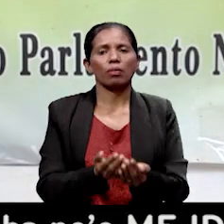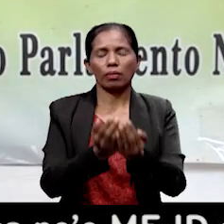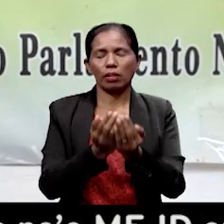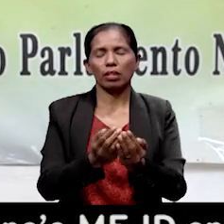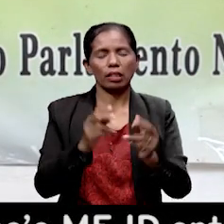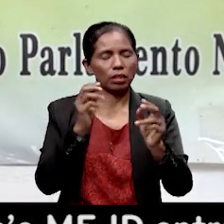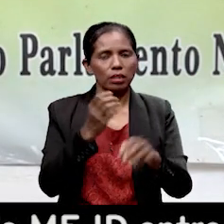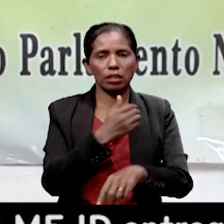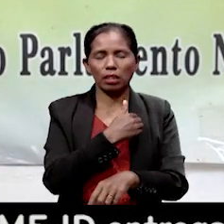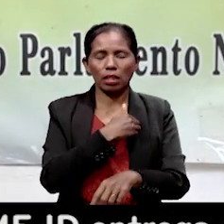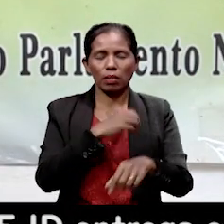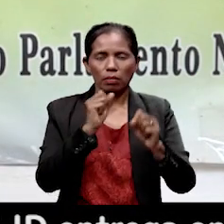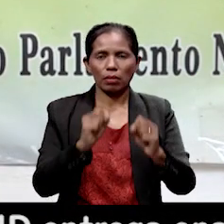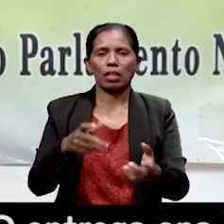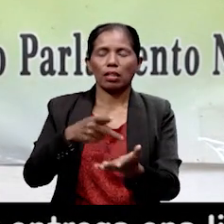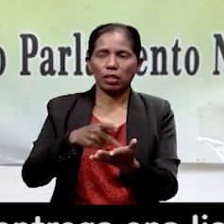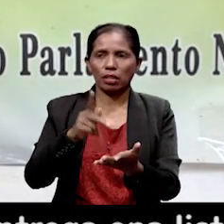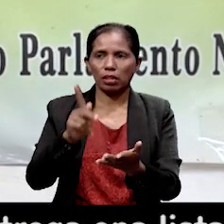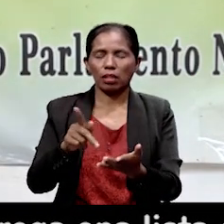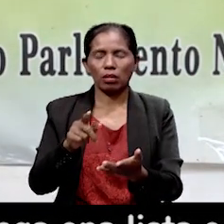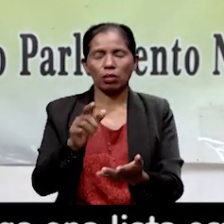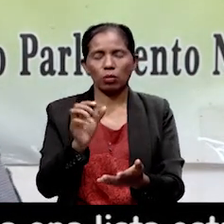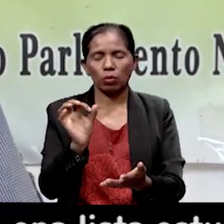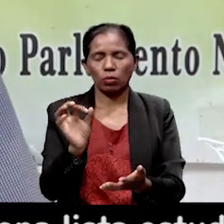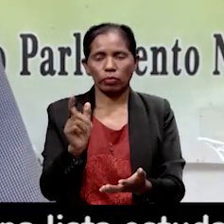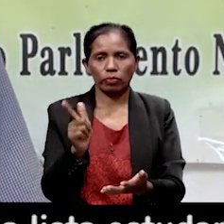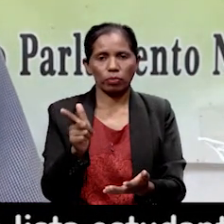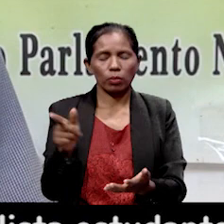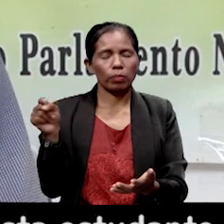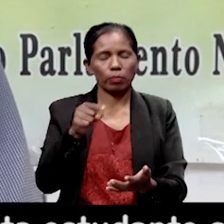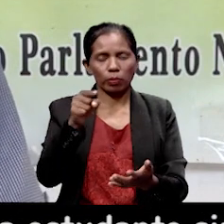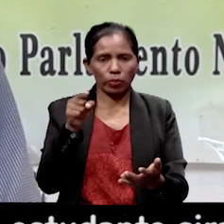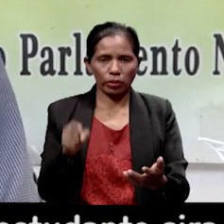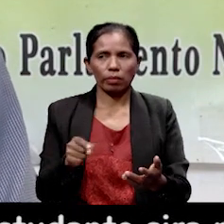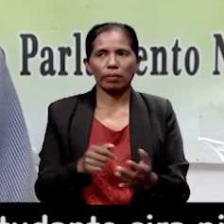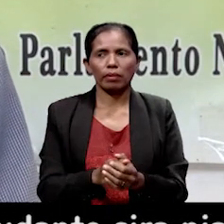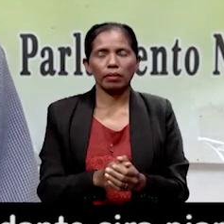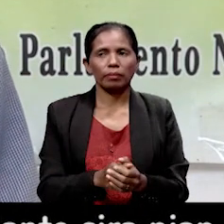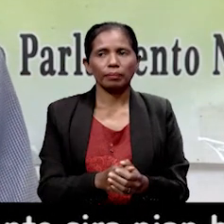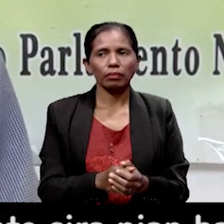bele selu 20% ne por volta de